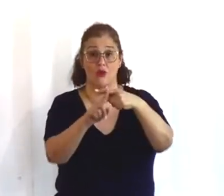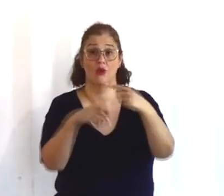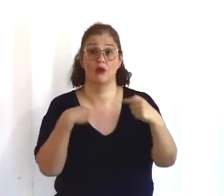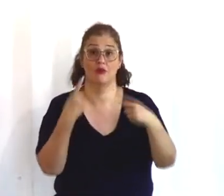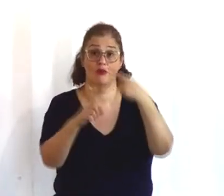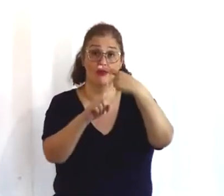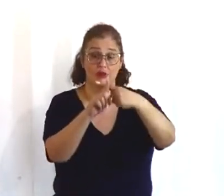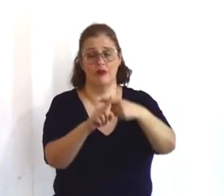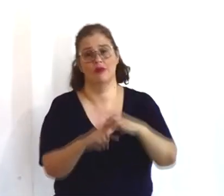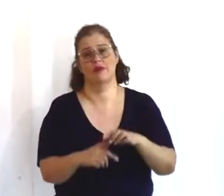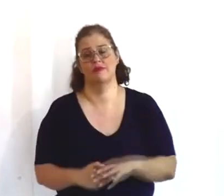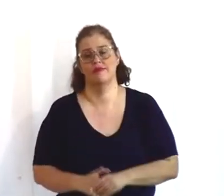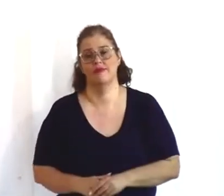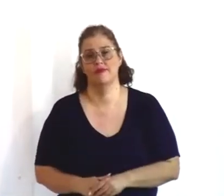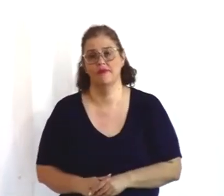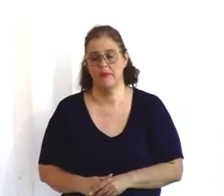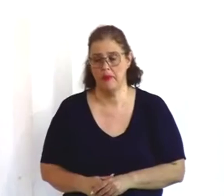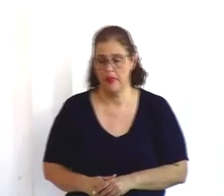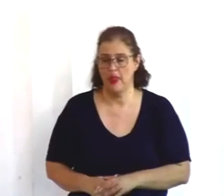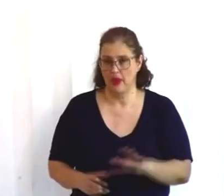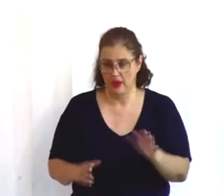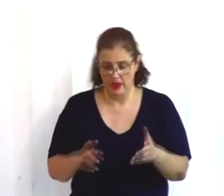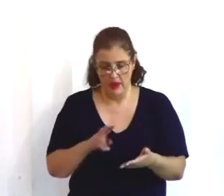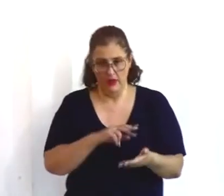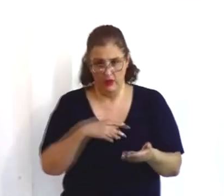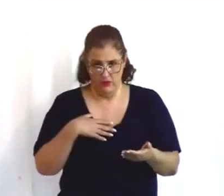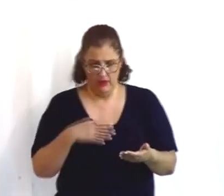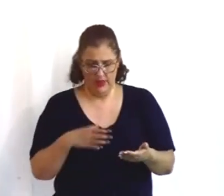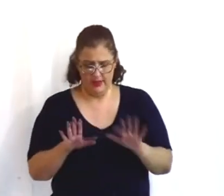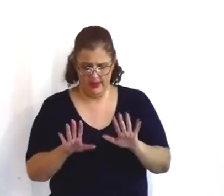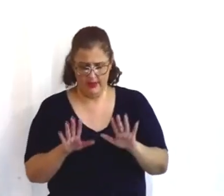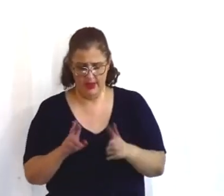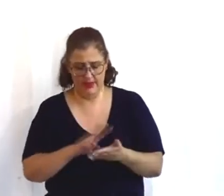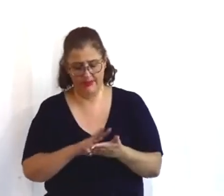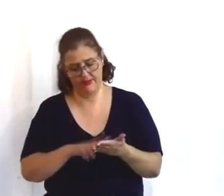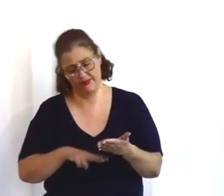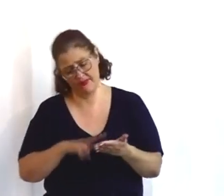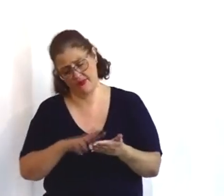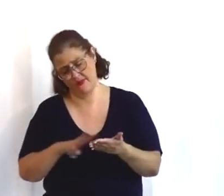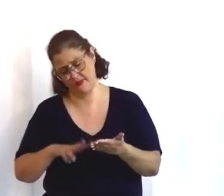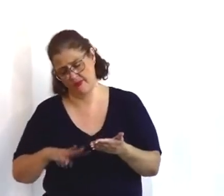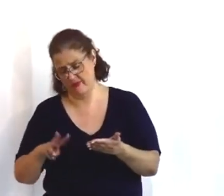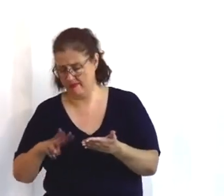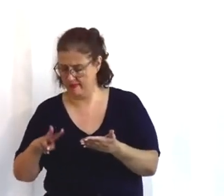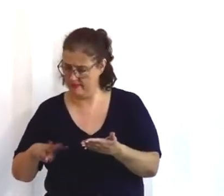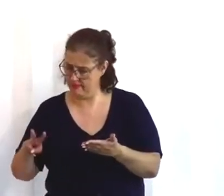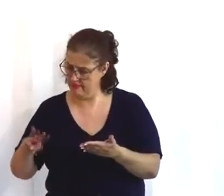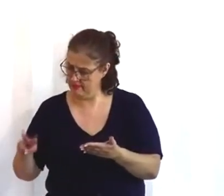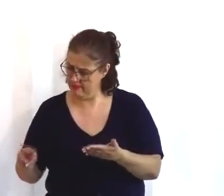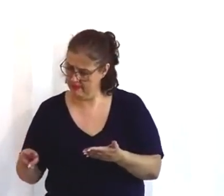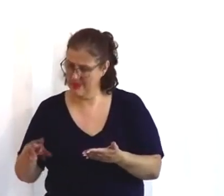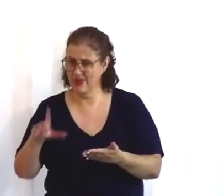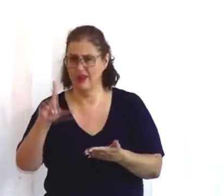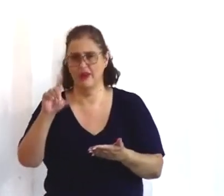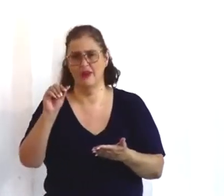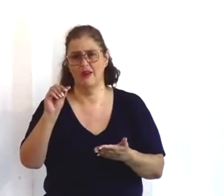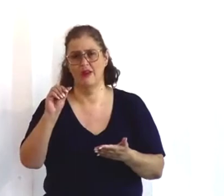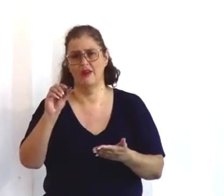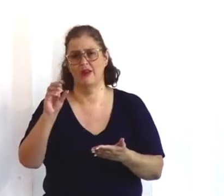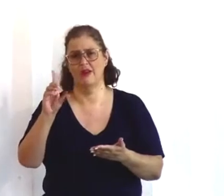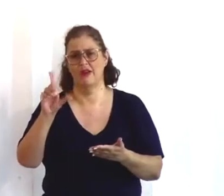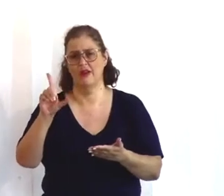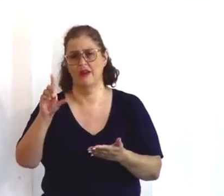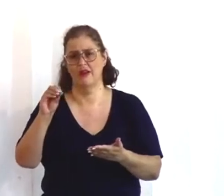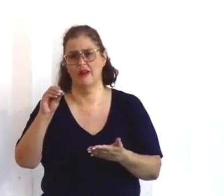lendo e chega em Laodiceia, eu pensei assim: mas tem promessa para a igreja de Laodiceia? Você não é nem quente